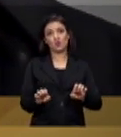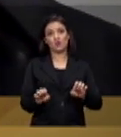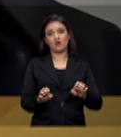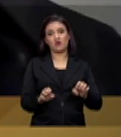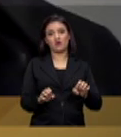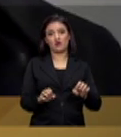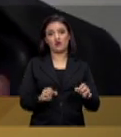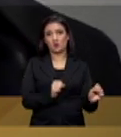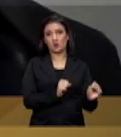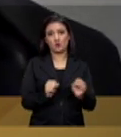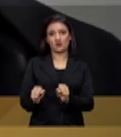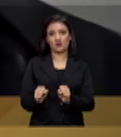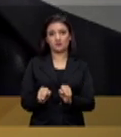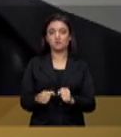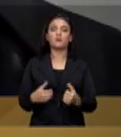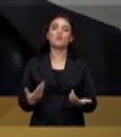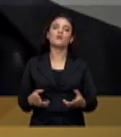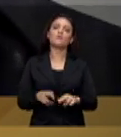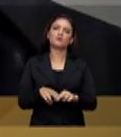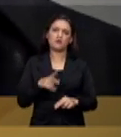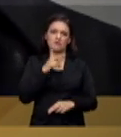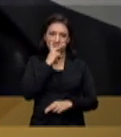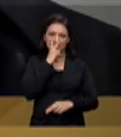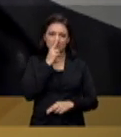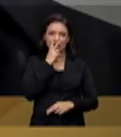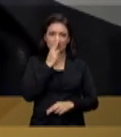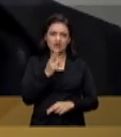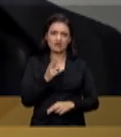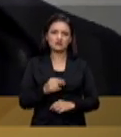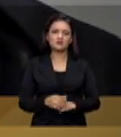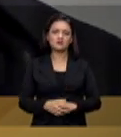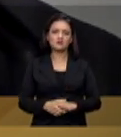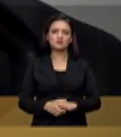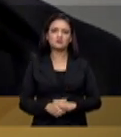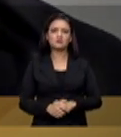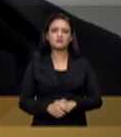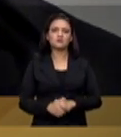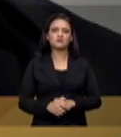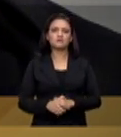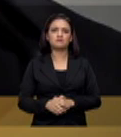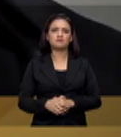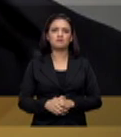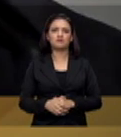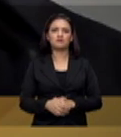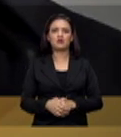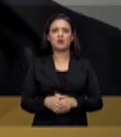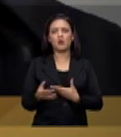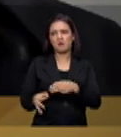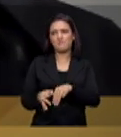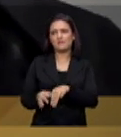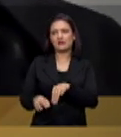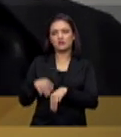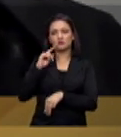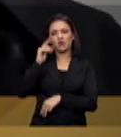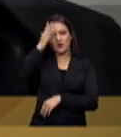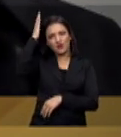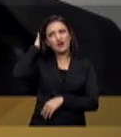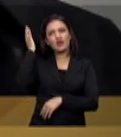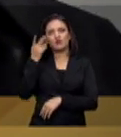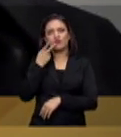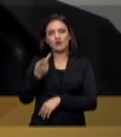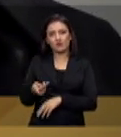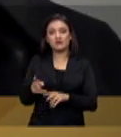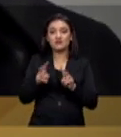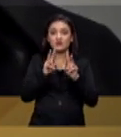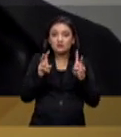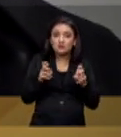parece, e aí tem razão, acho, o ministro Marco Aurélio ao dizer que esse tipo de matéria tem que